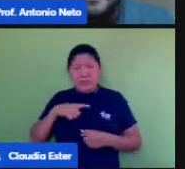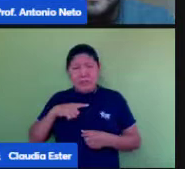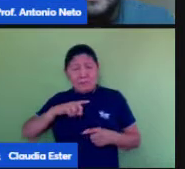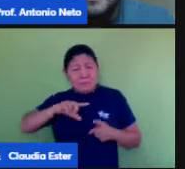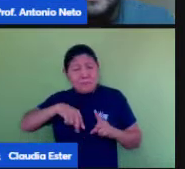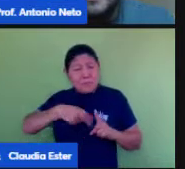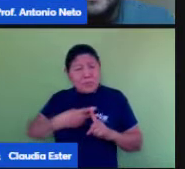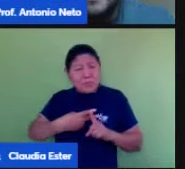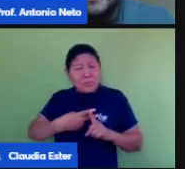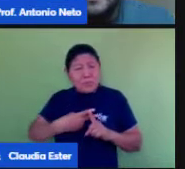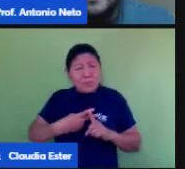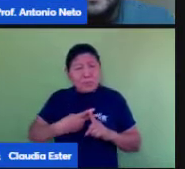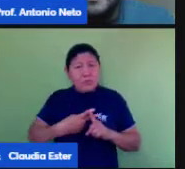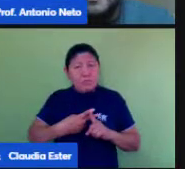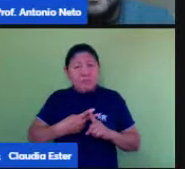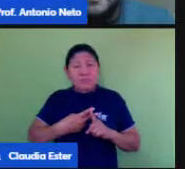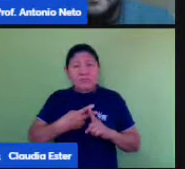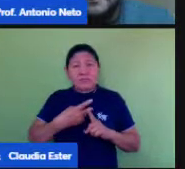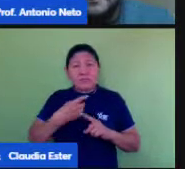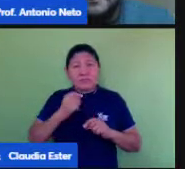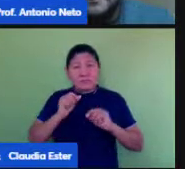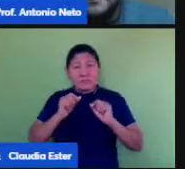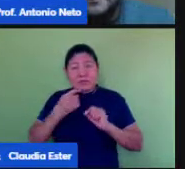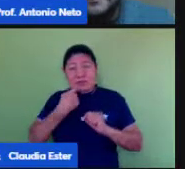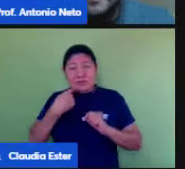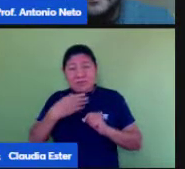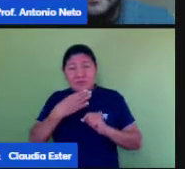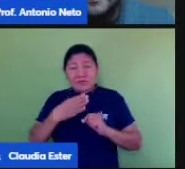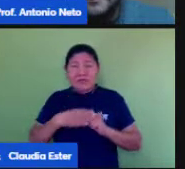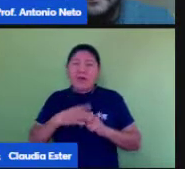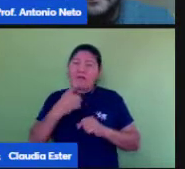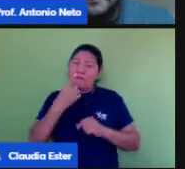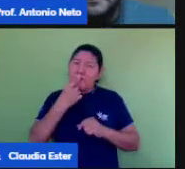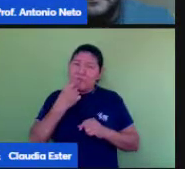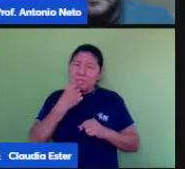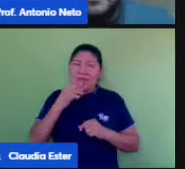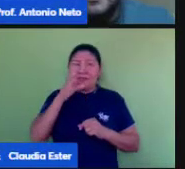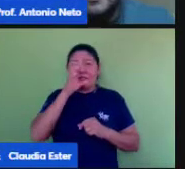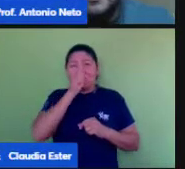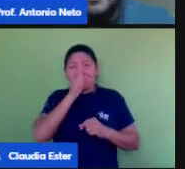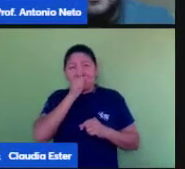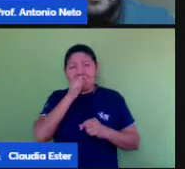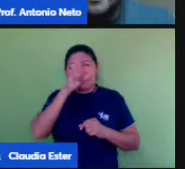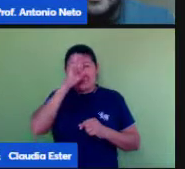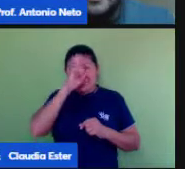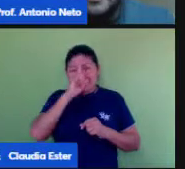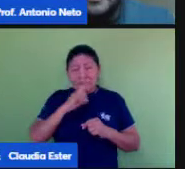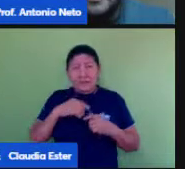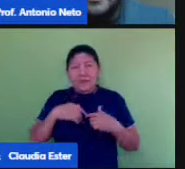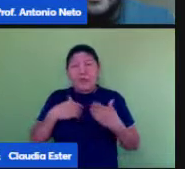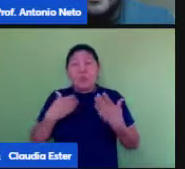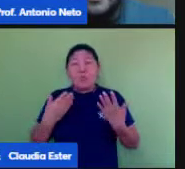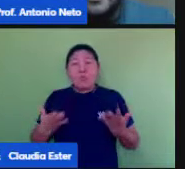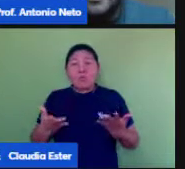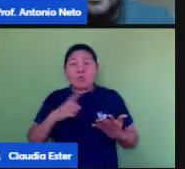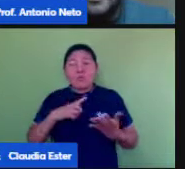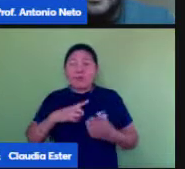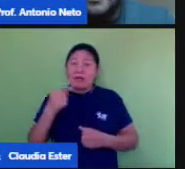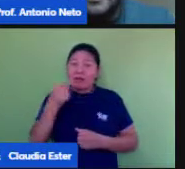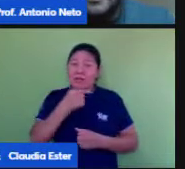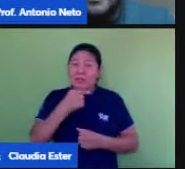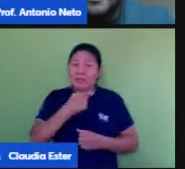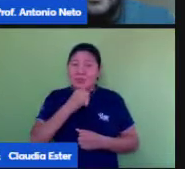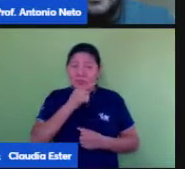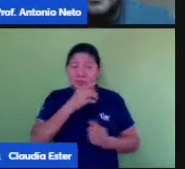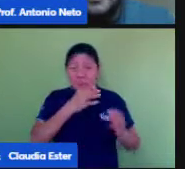peixinhos, entre vermelhos, laranjas e amarelinhos. Quantos peixinhos há no aquário vizinho? Próximo,